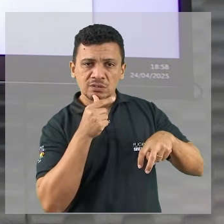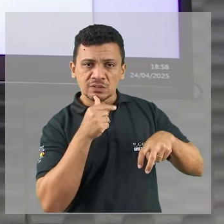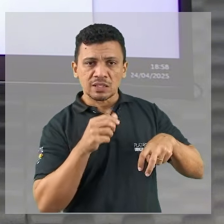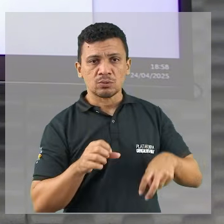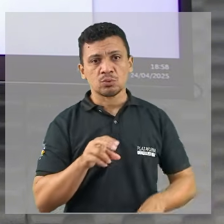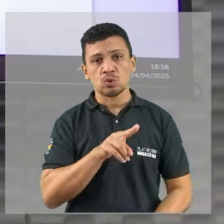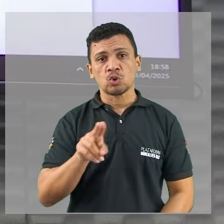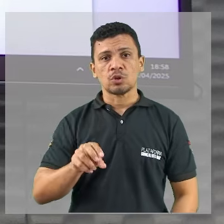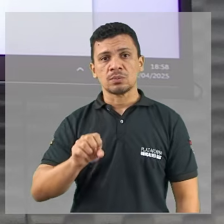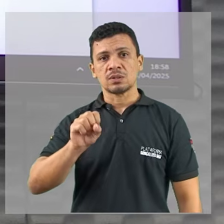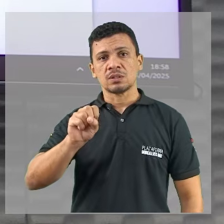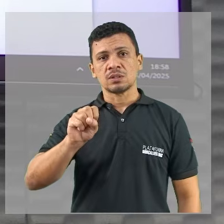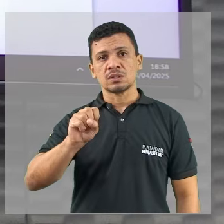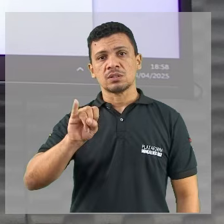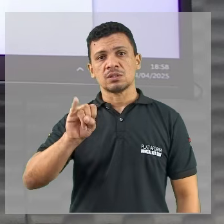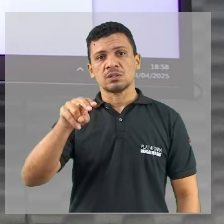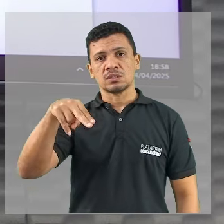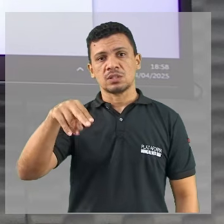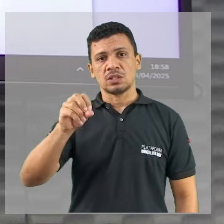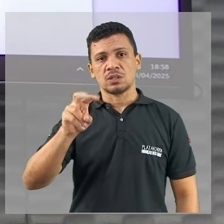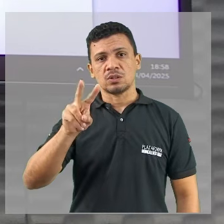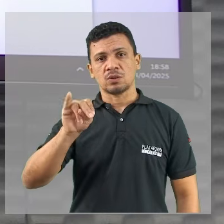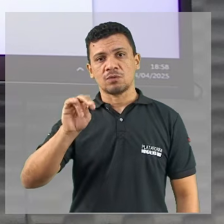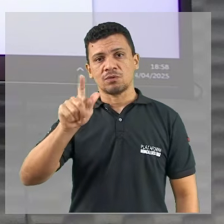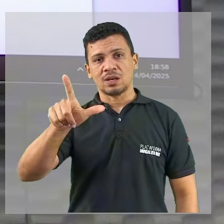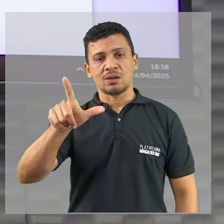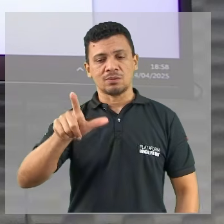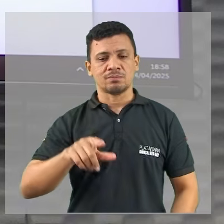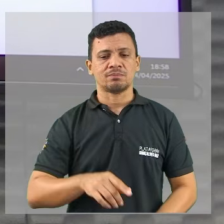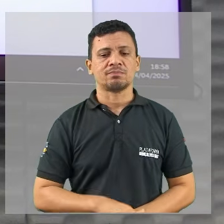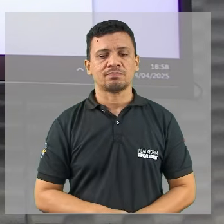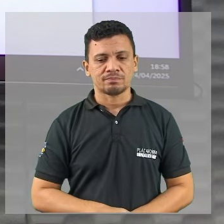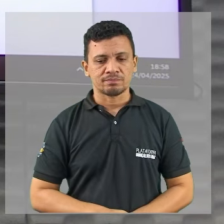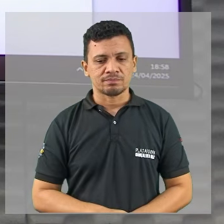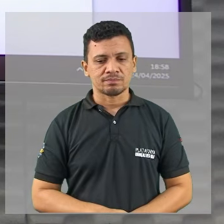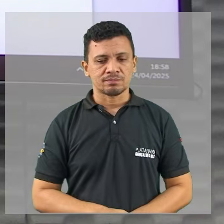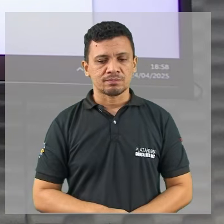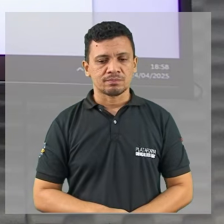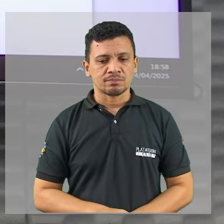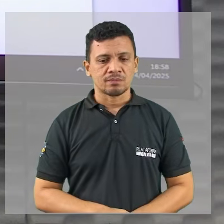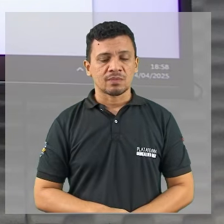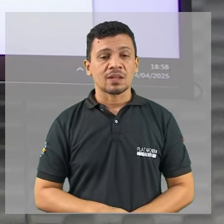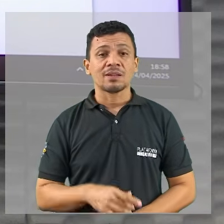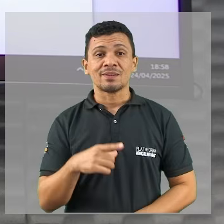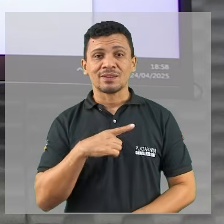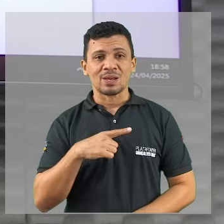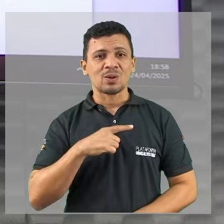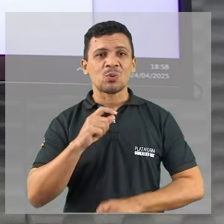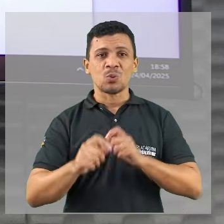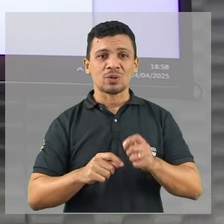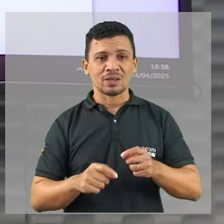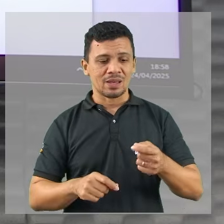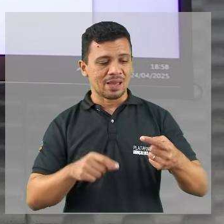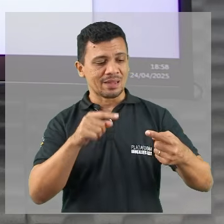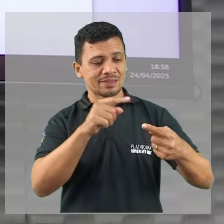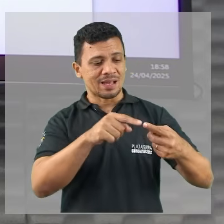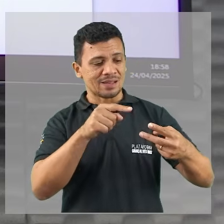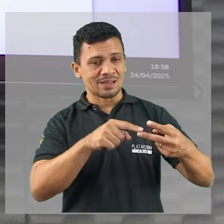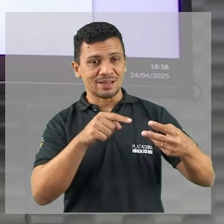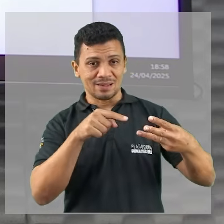sinovial. Líquido sinovial, por isso que essa articulação recebe esse nome de sinovial. E ela, diferente das